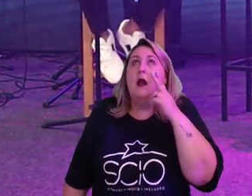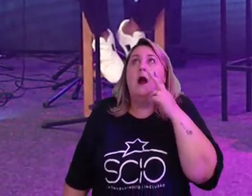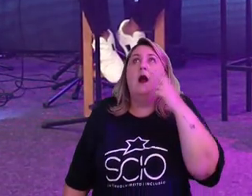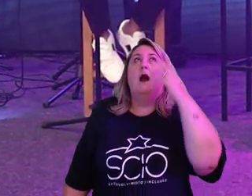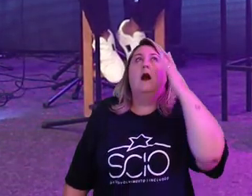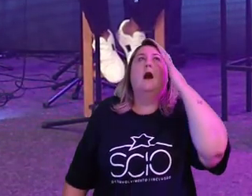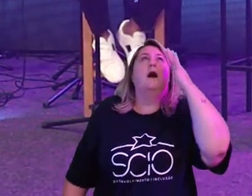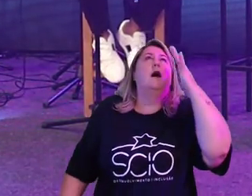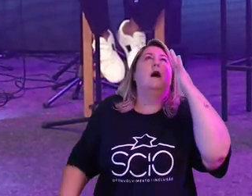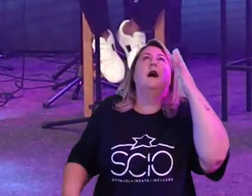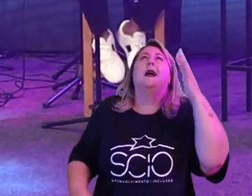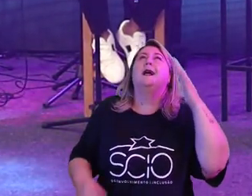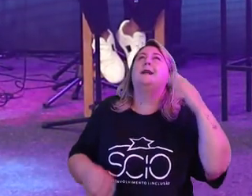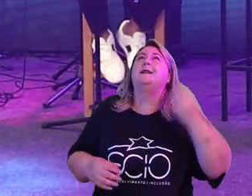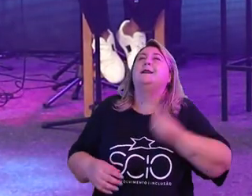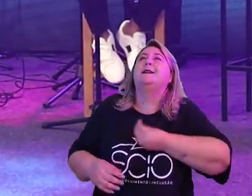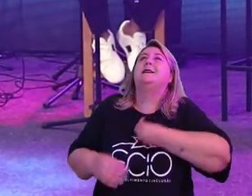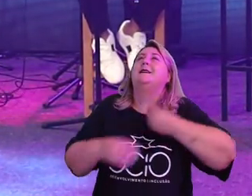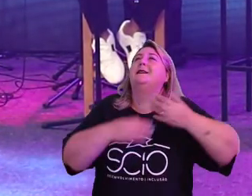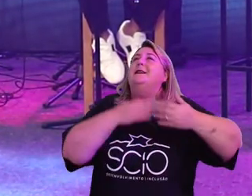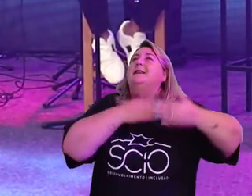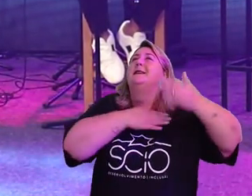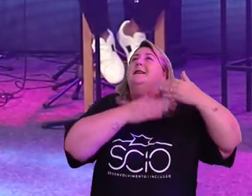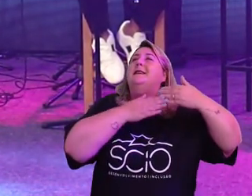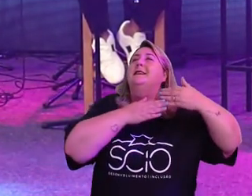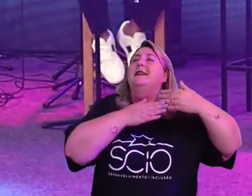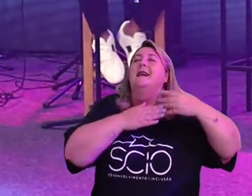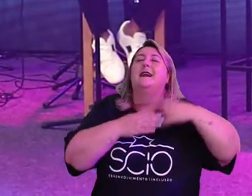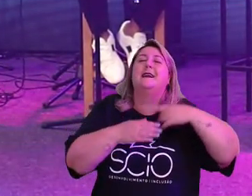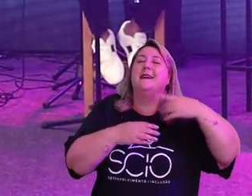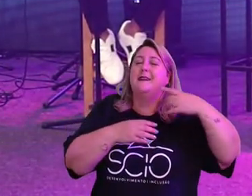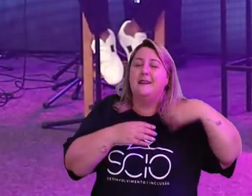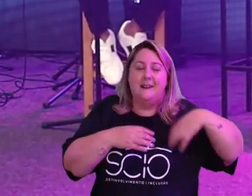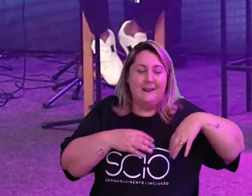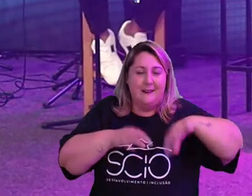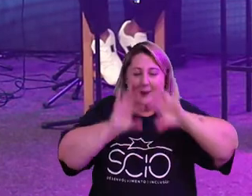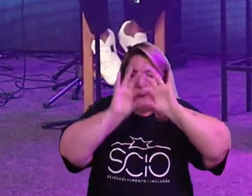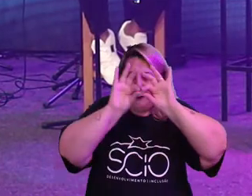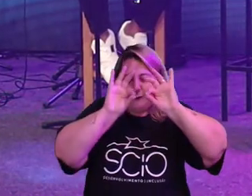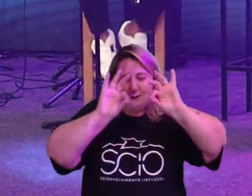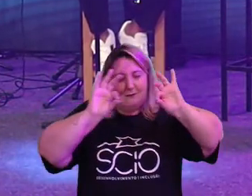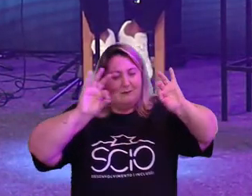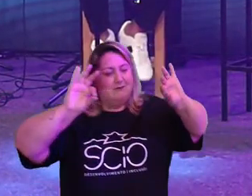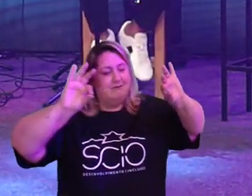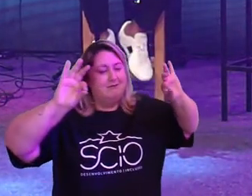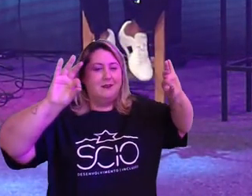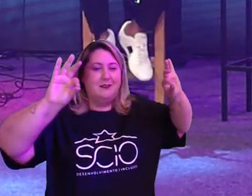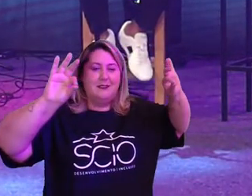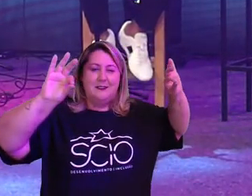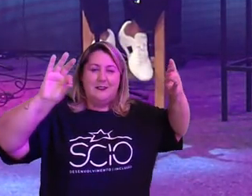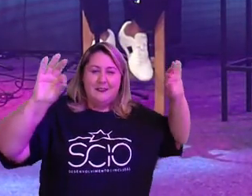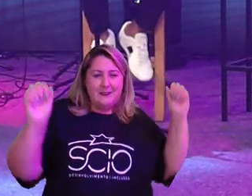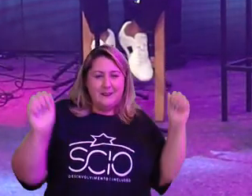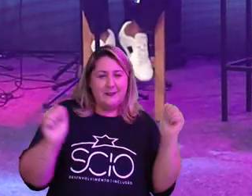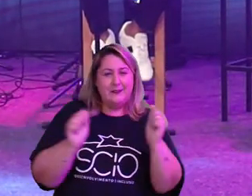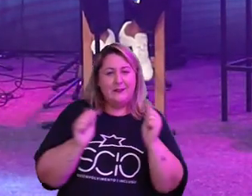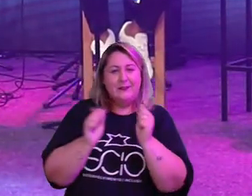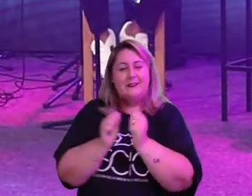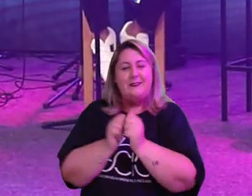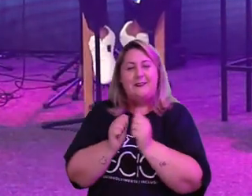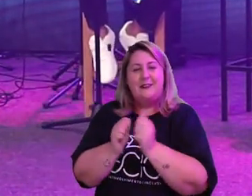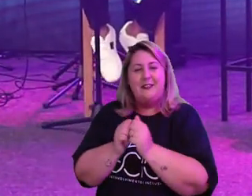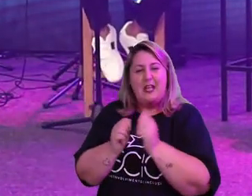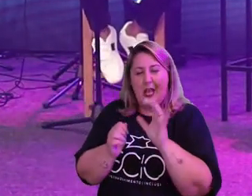Lembrei de tudo entre nós, do amor vivido. Aquele fio de cabelo comprido já